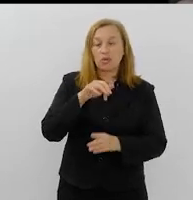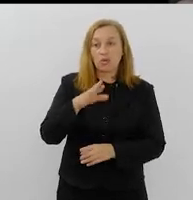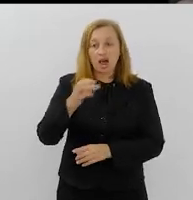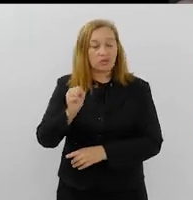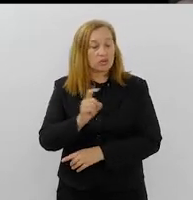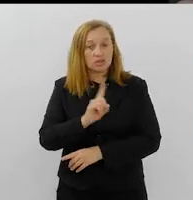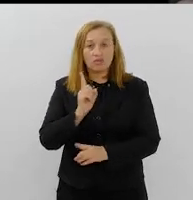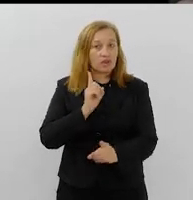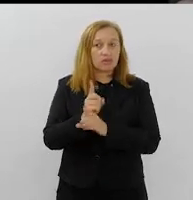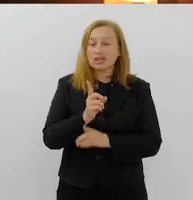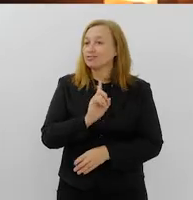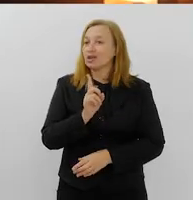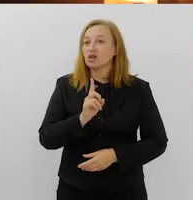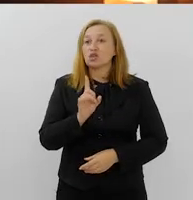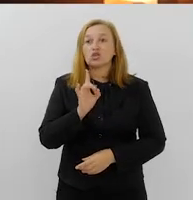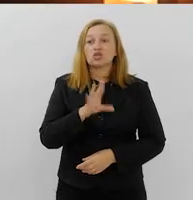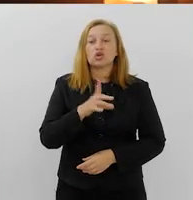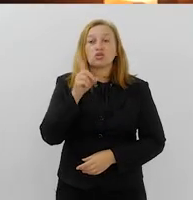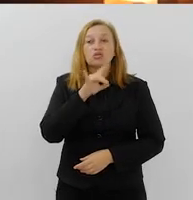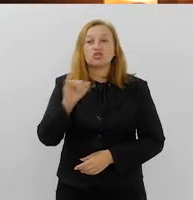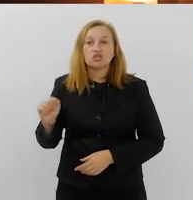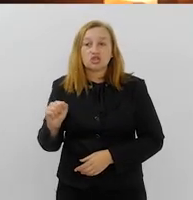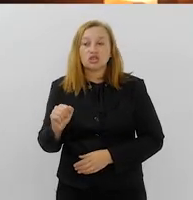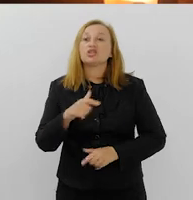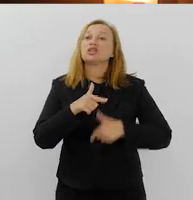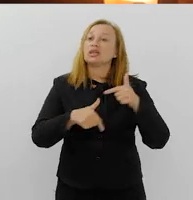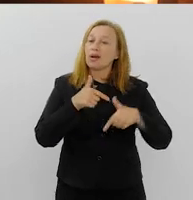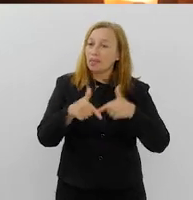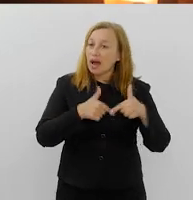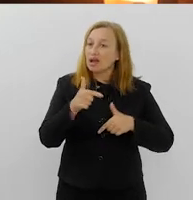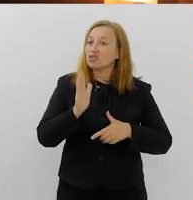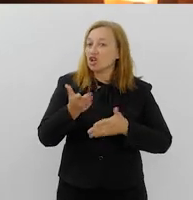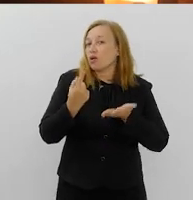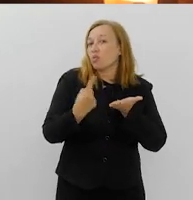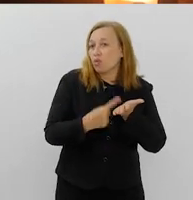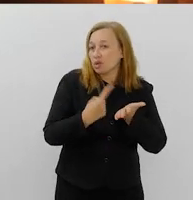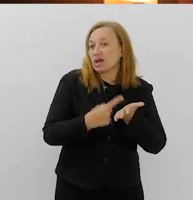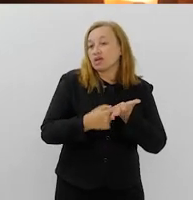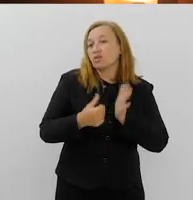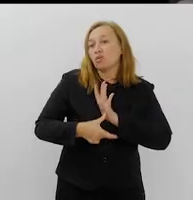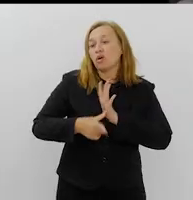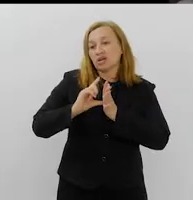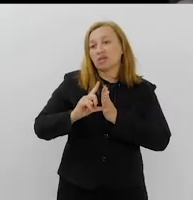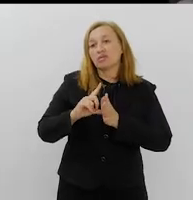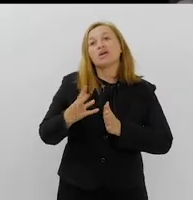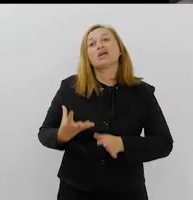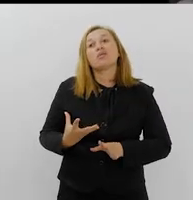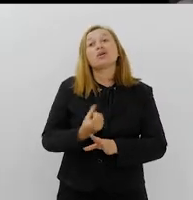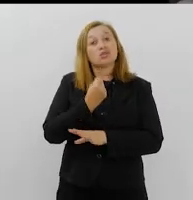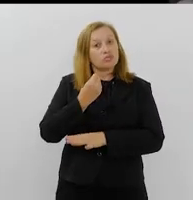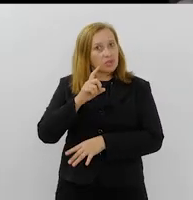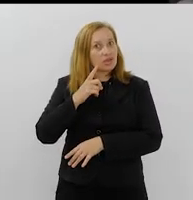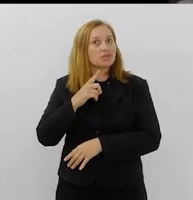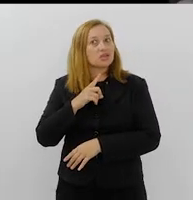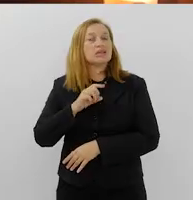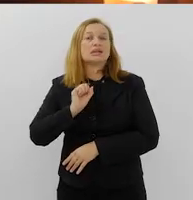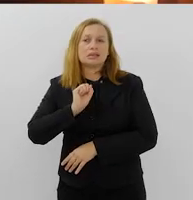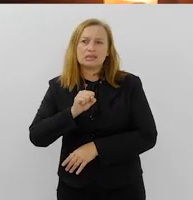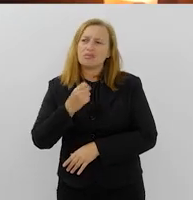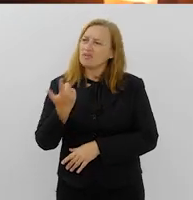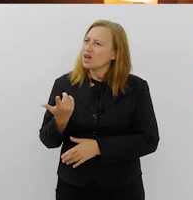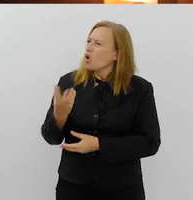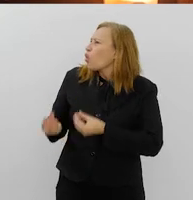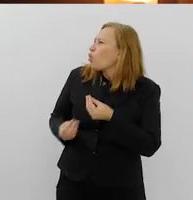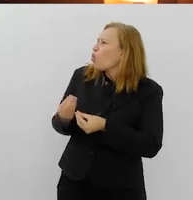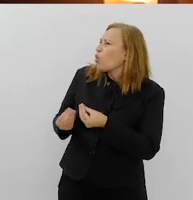Marcos, que não vai encontrar. Não encontra, só nos dias de trabalho já agendados, né? Mas é uma surpresa. É,